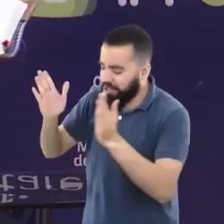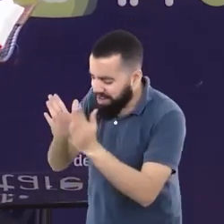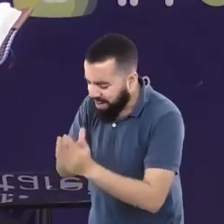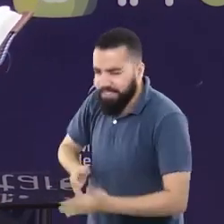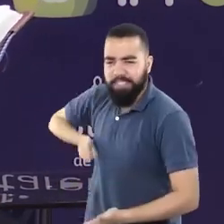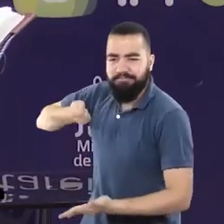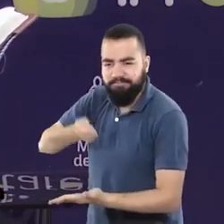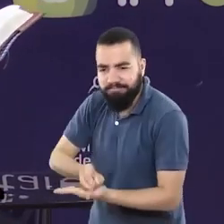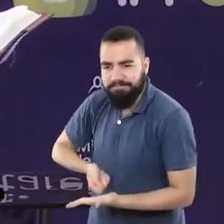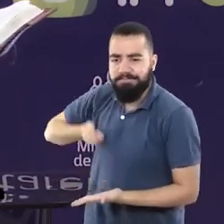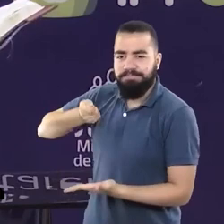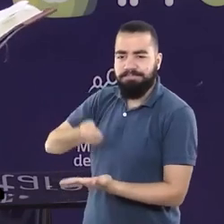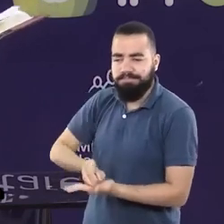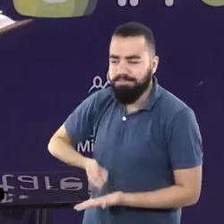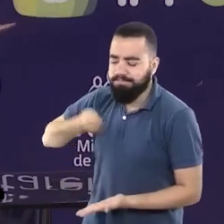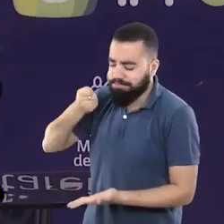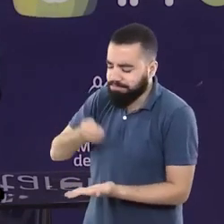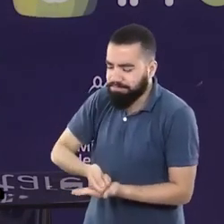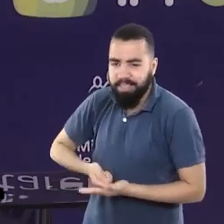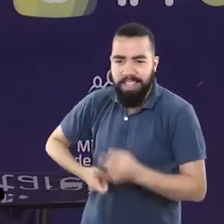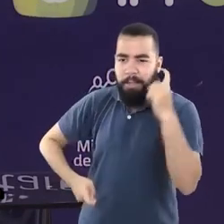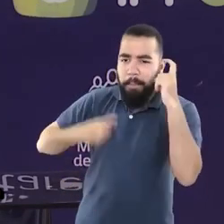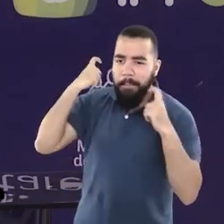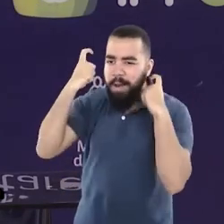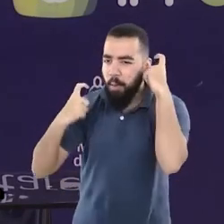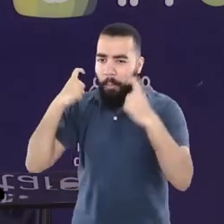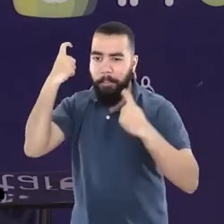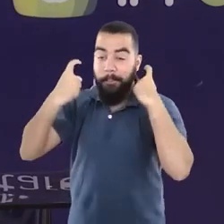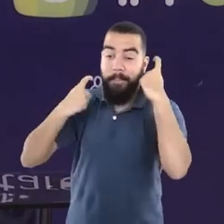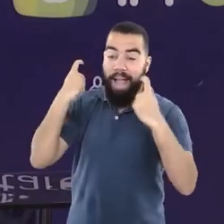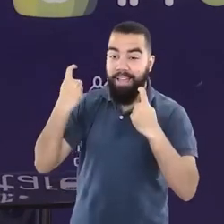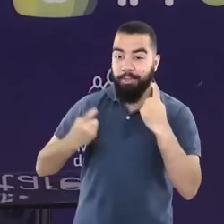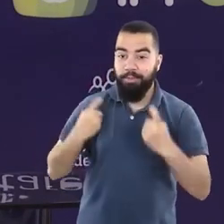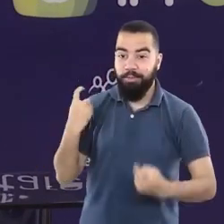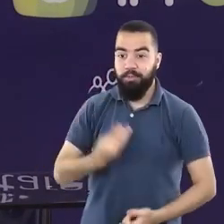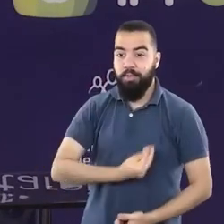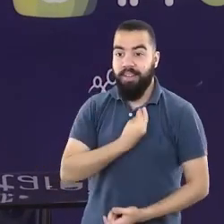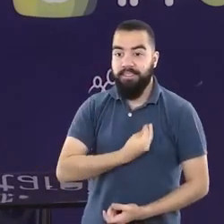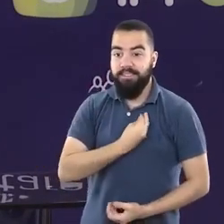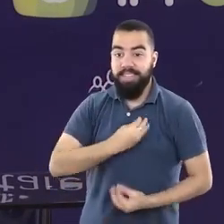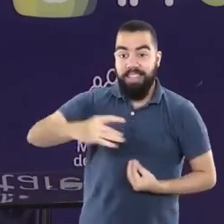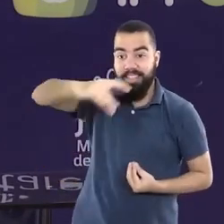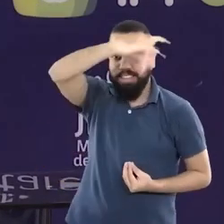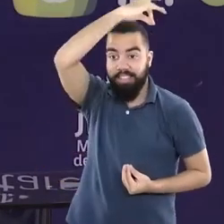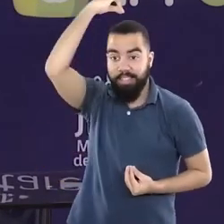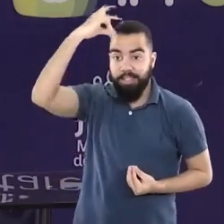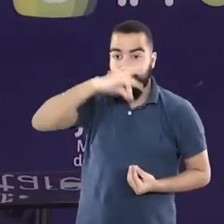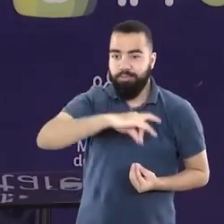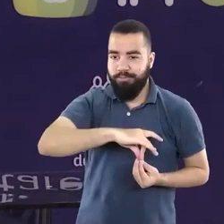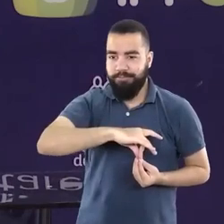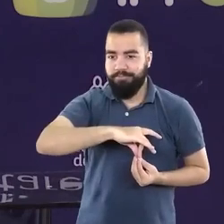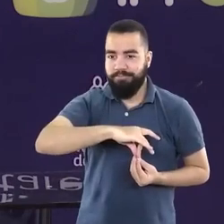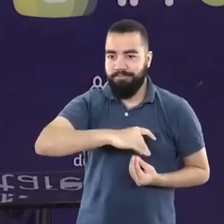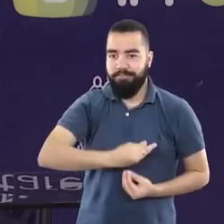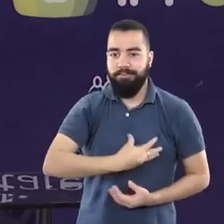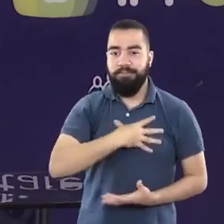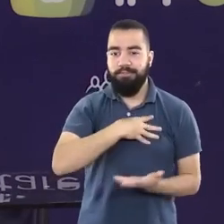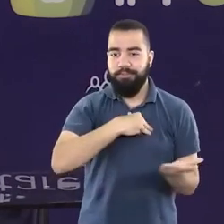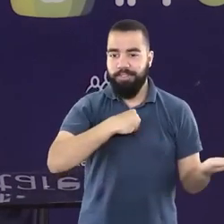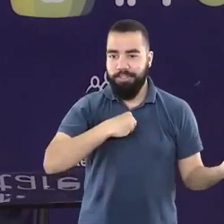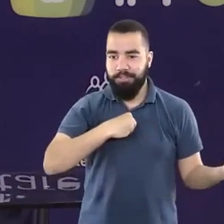perseverantemente, preocupado com a vida espiritual dos filhos. A Bíblia diz que Jó era um homem